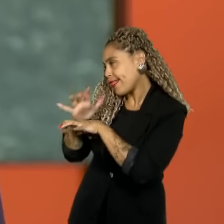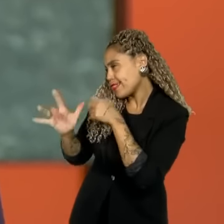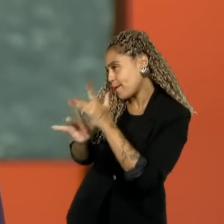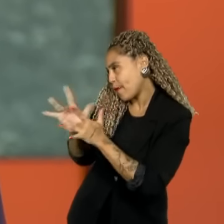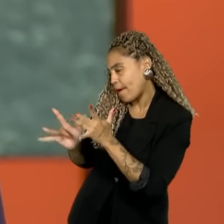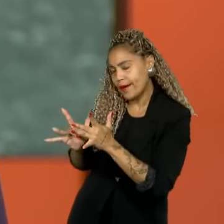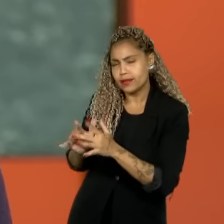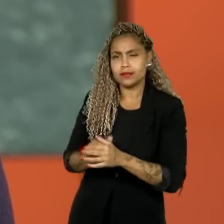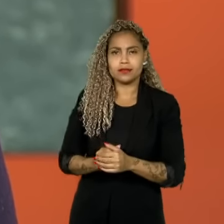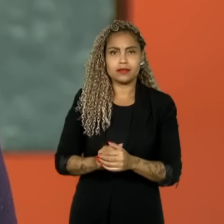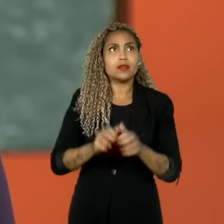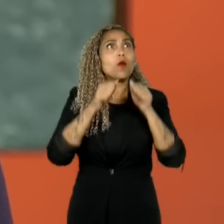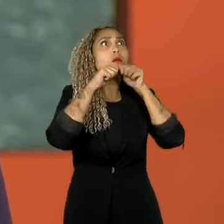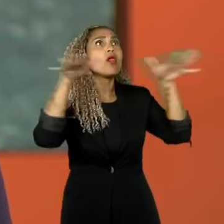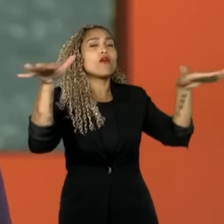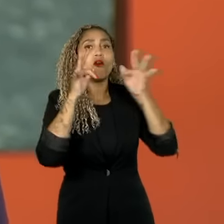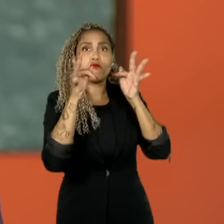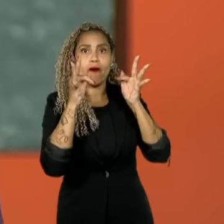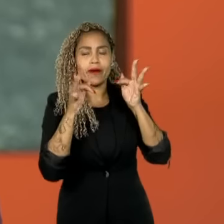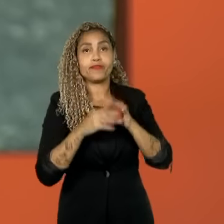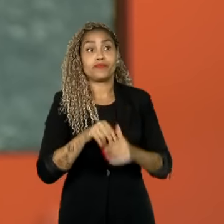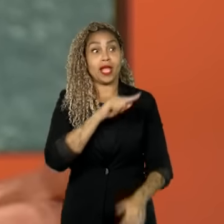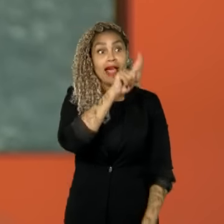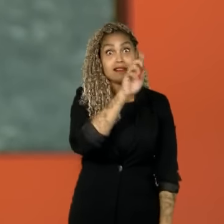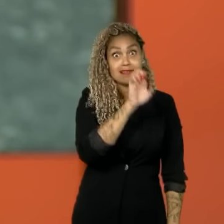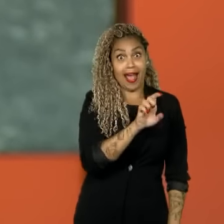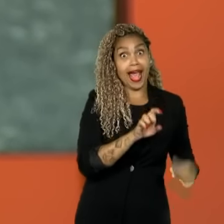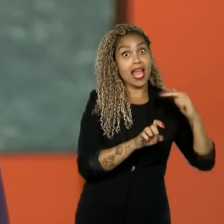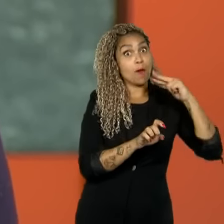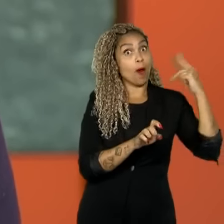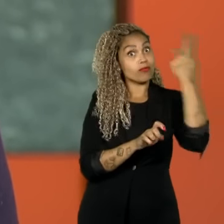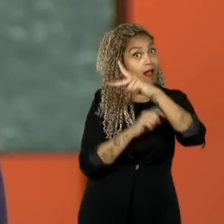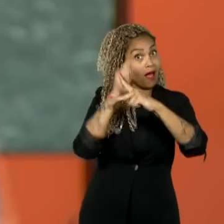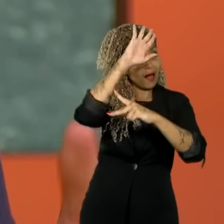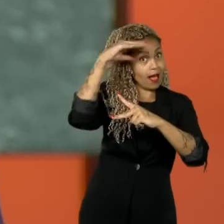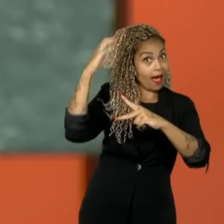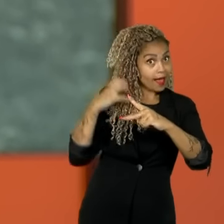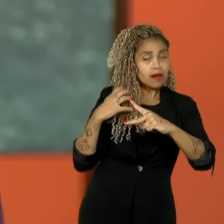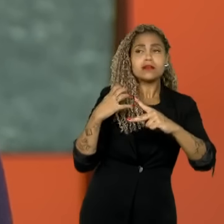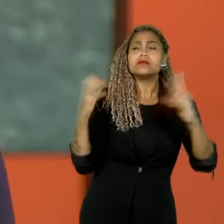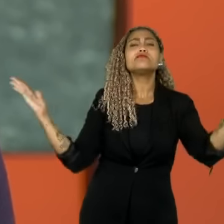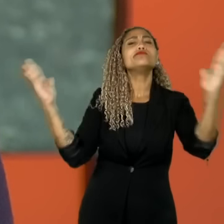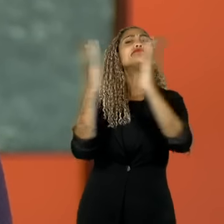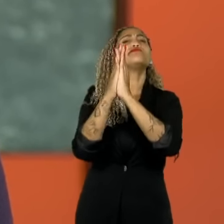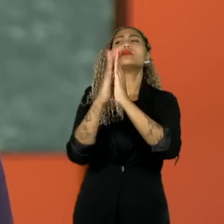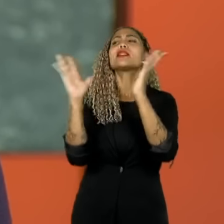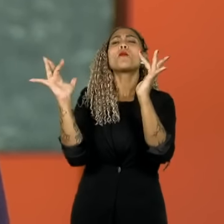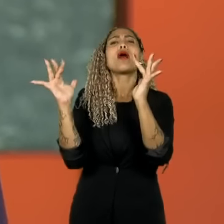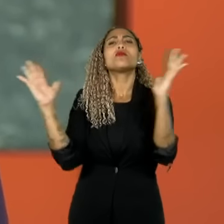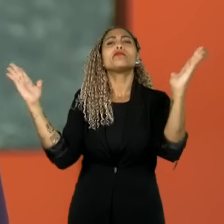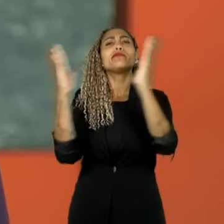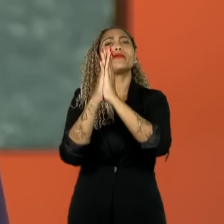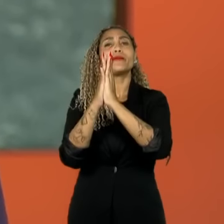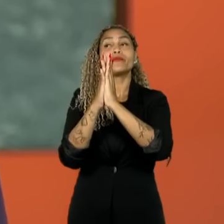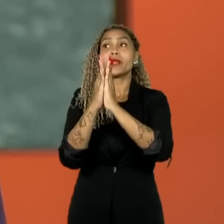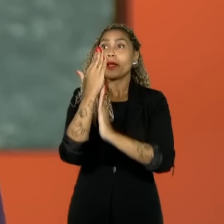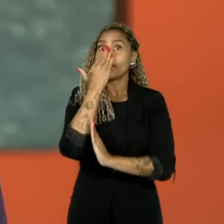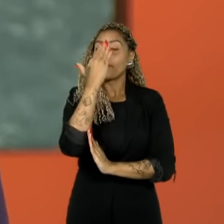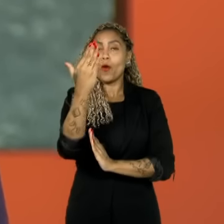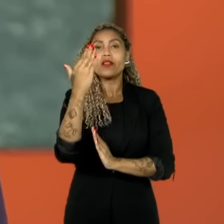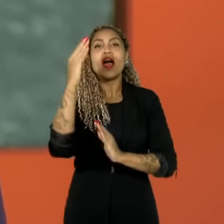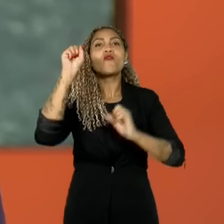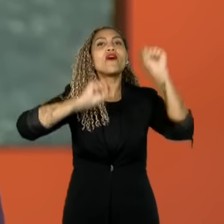foi tomar satisfações... O Zé Chilau. O Zé Chilau. Com o Adilson, né? Do Adilson, na porta da fábrica em que